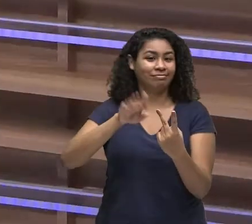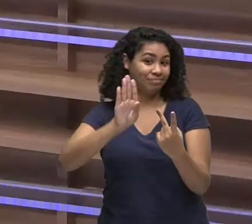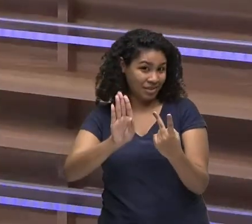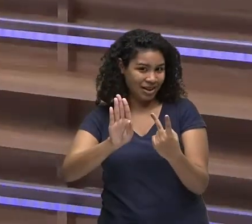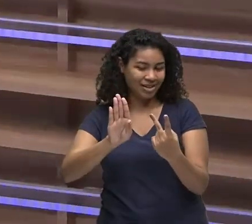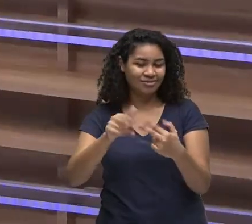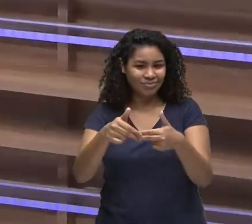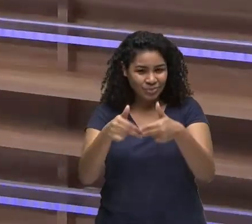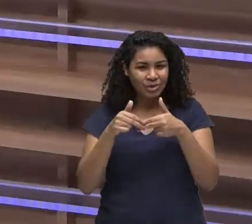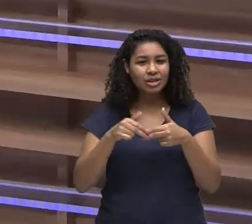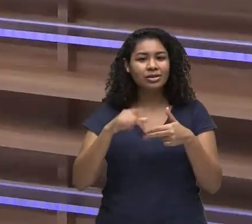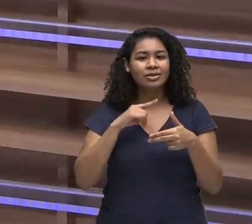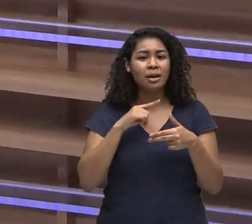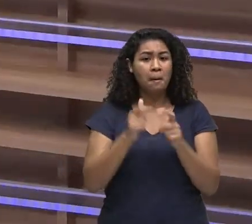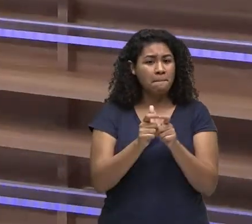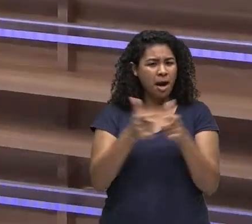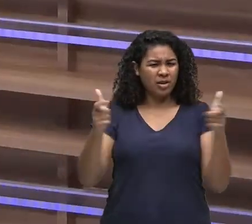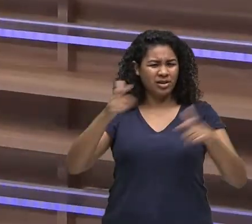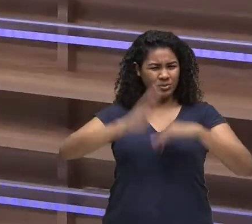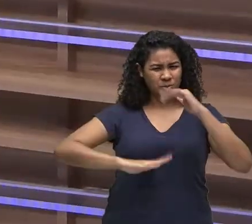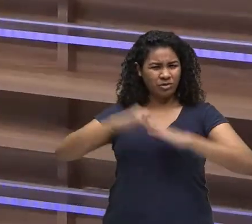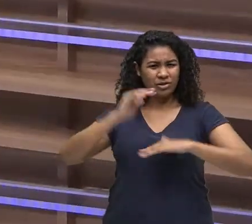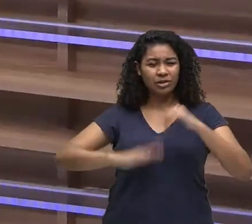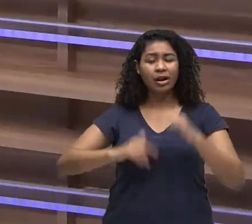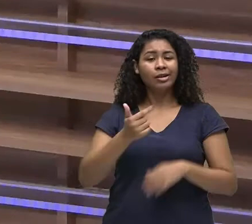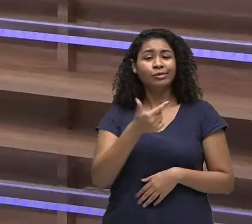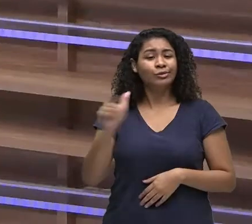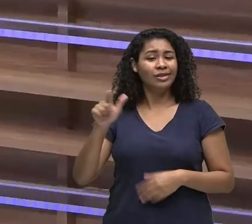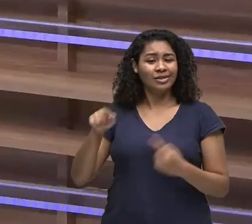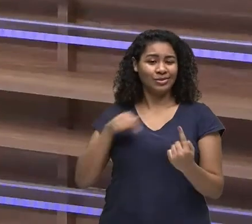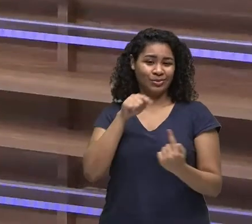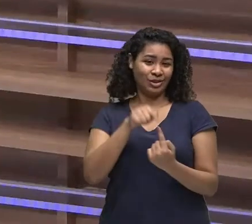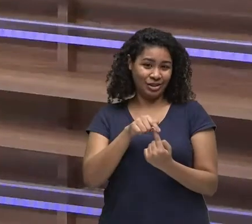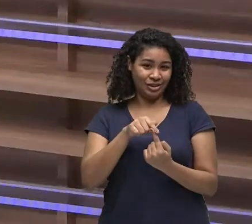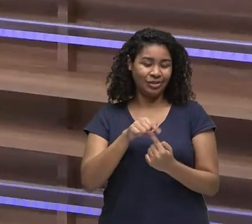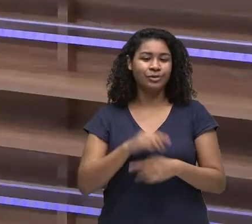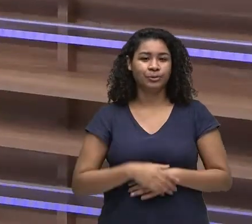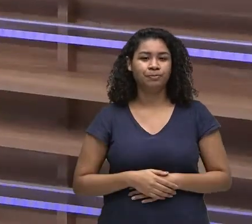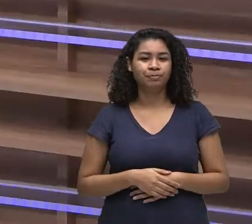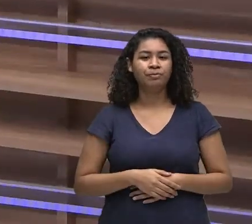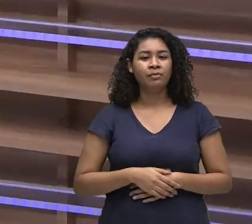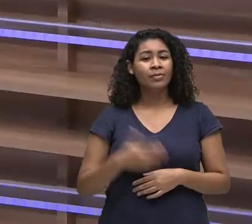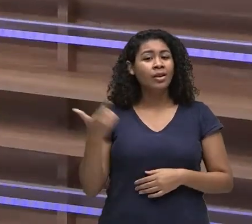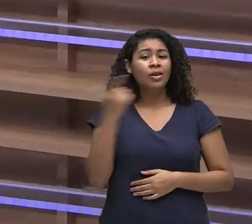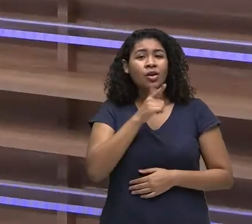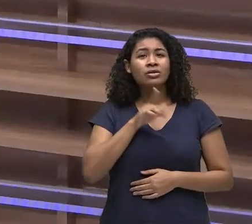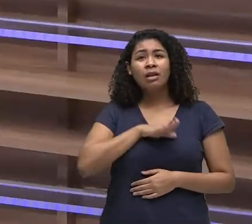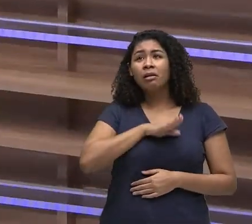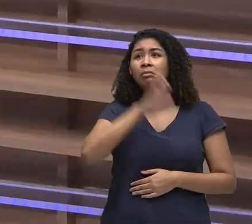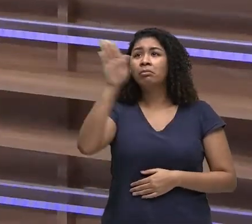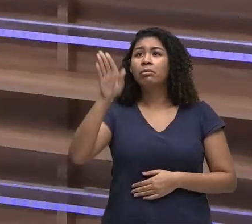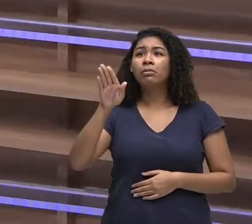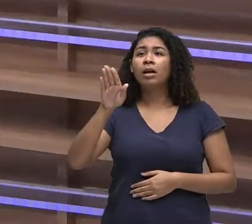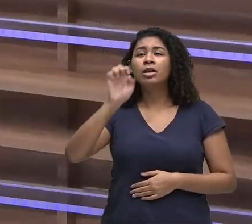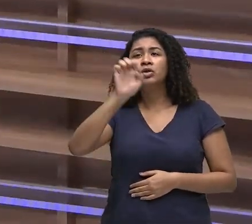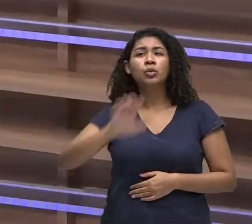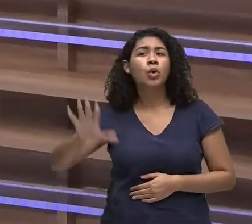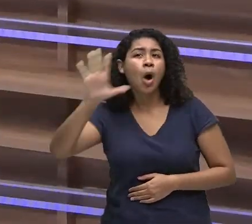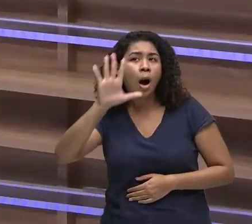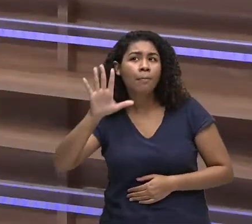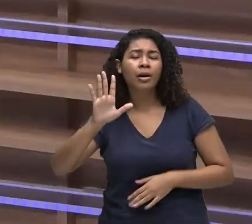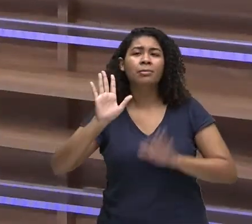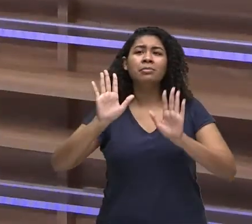dos grandes, não têm. Você percebe que eles destacam, despontam, jogam na Europa, mas quando chegam no fim de carreira